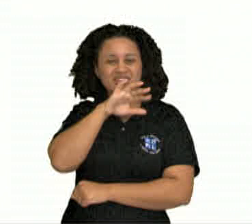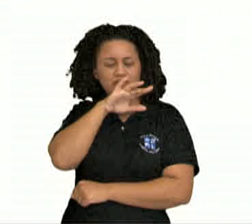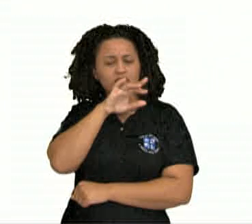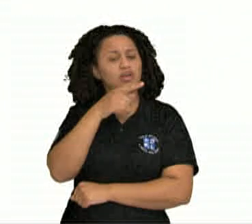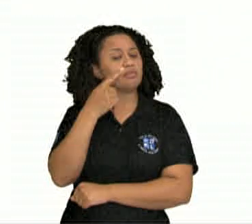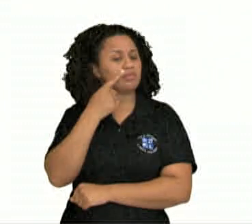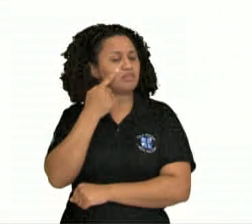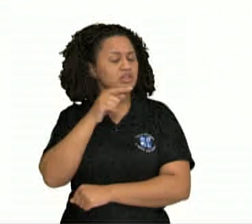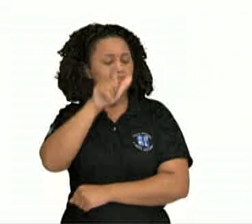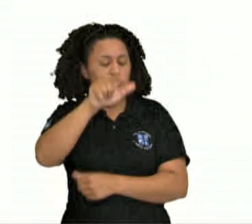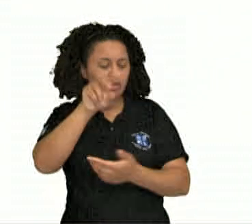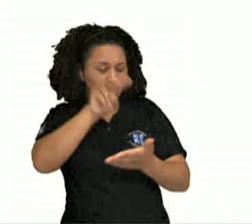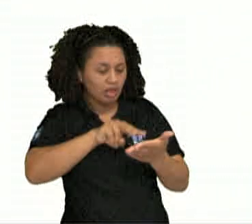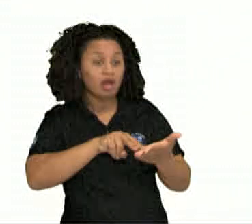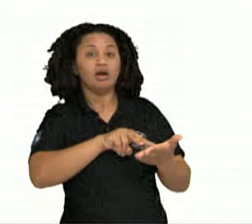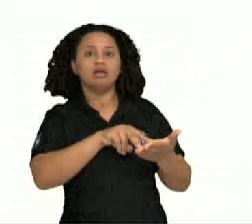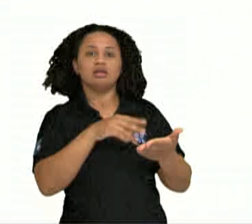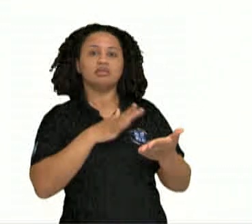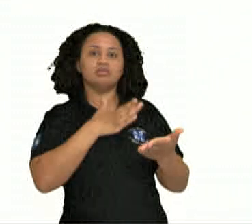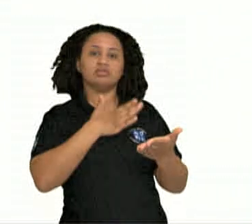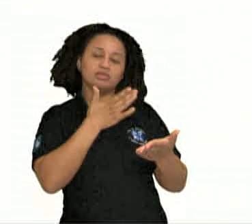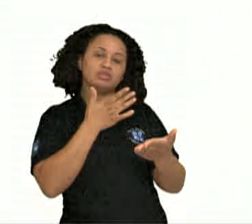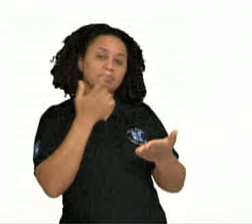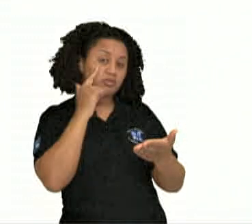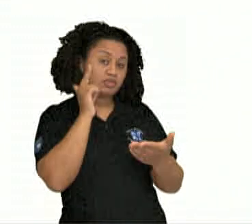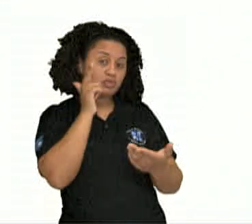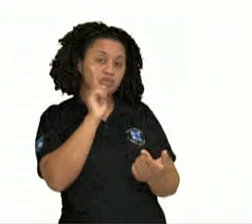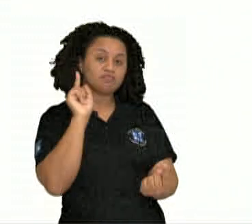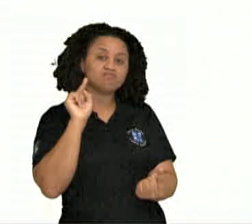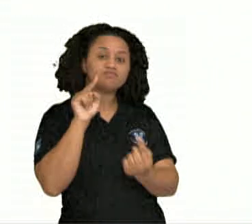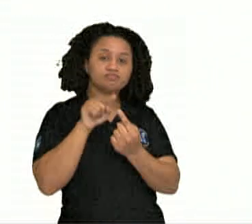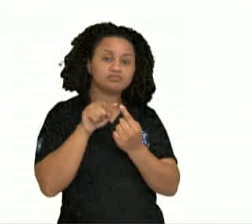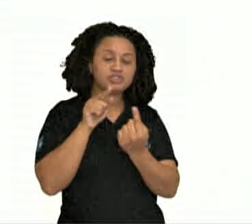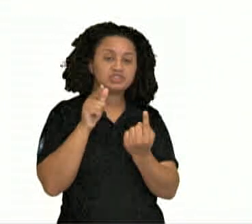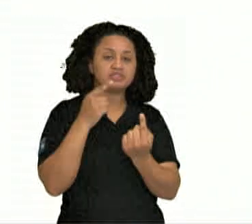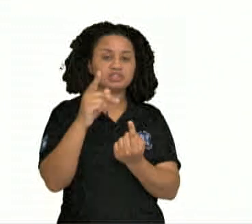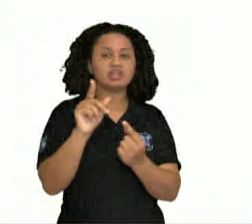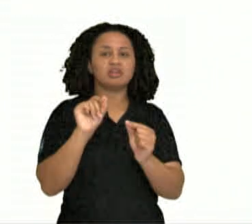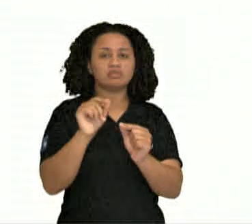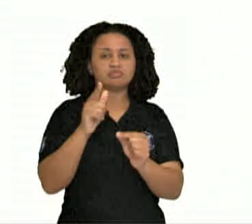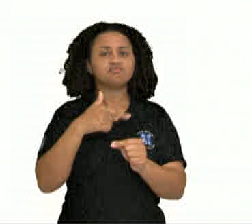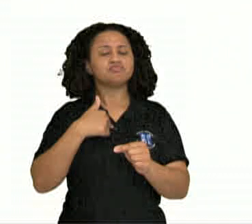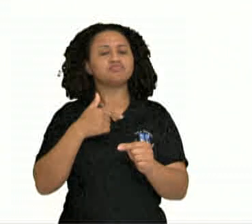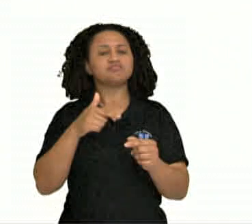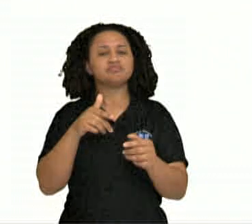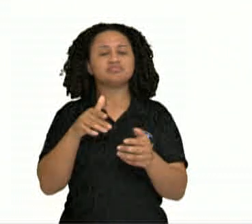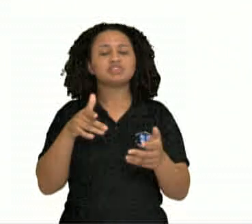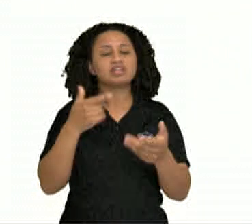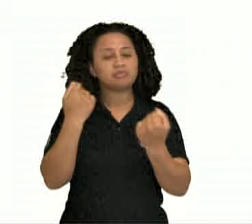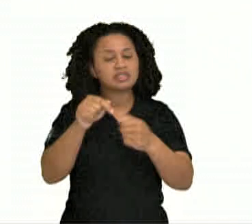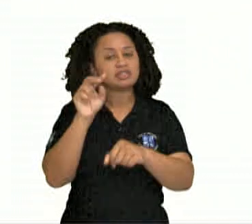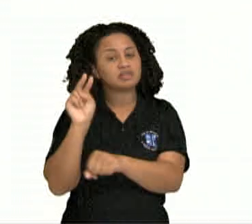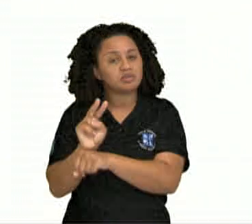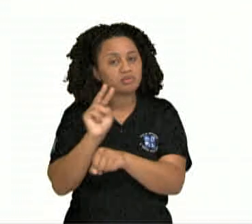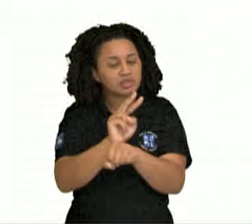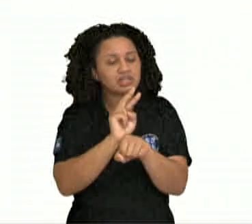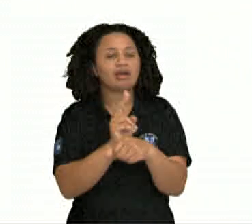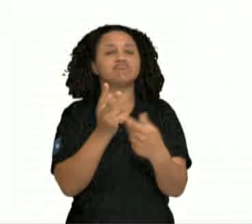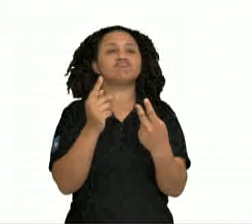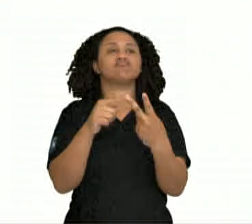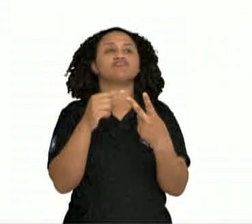para ver se ele tem mais eficácia no objetivo dele, né? Que é passar essa ideia de que você tem que se cuidar, não